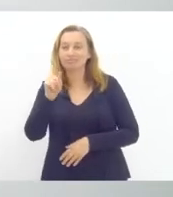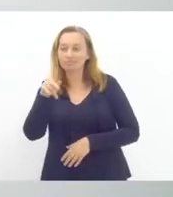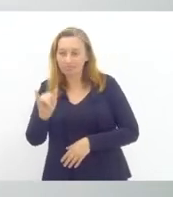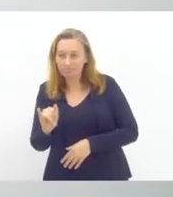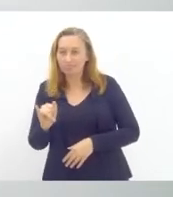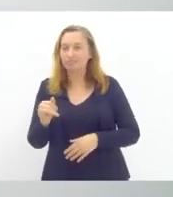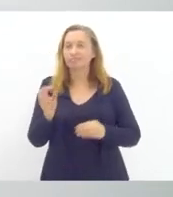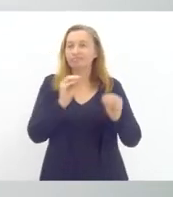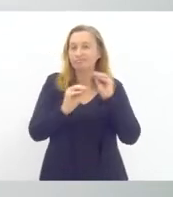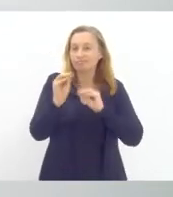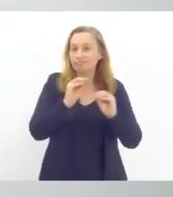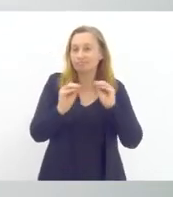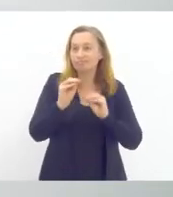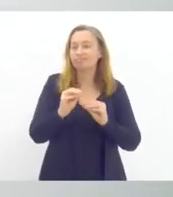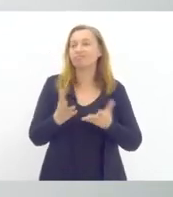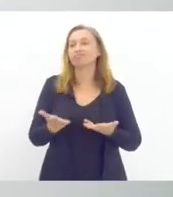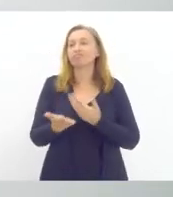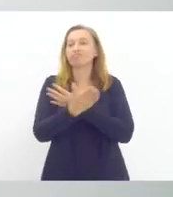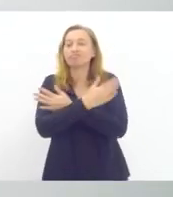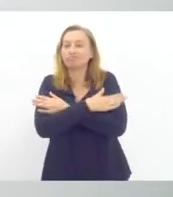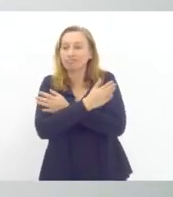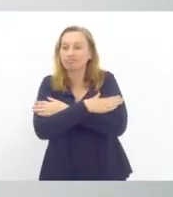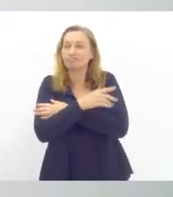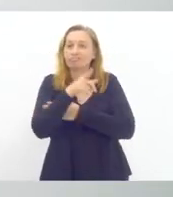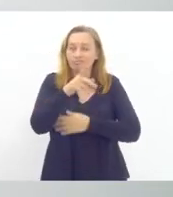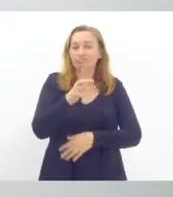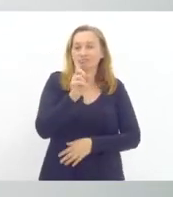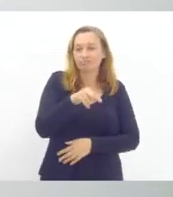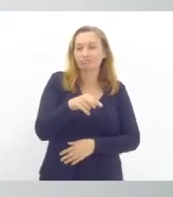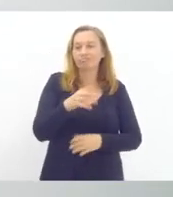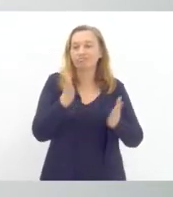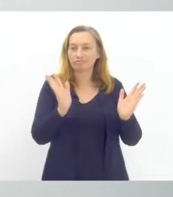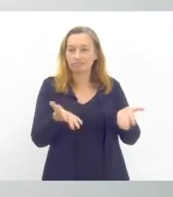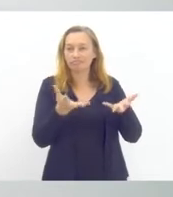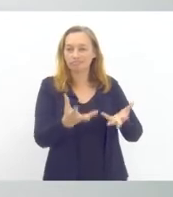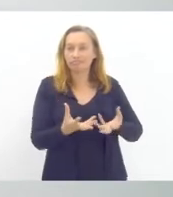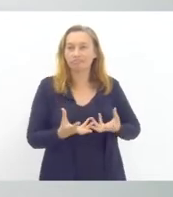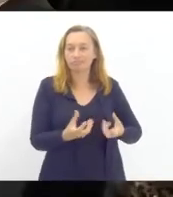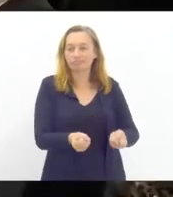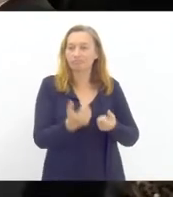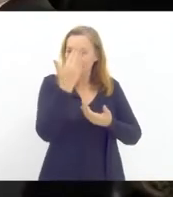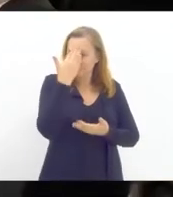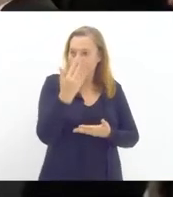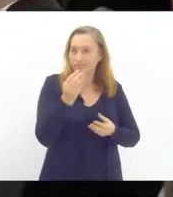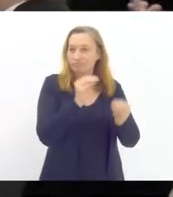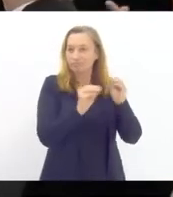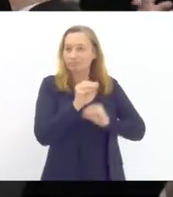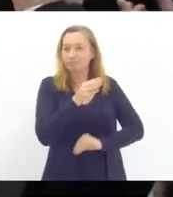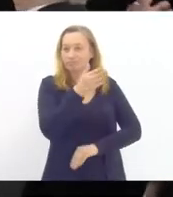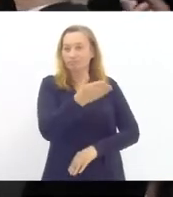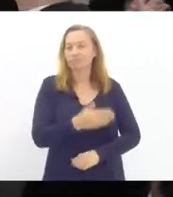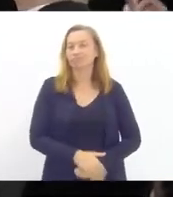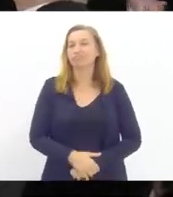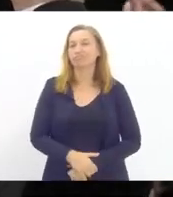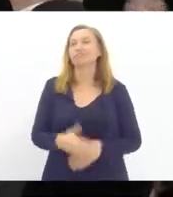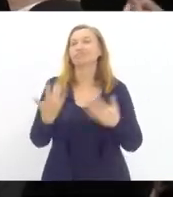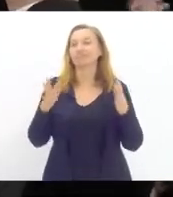meu abraço de todos nós pelo reconhecimento que você aqui hoje recebe Muito obrigado e um beijo para você